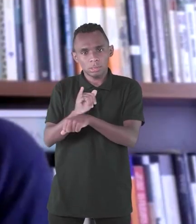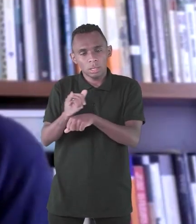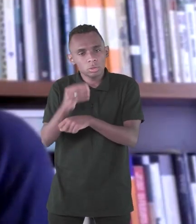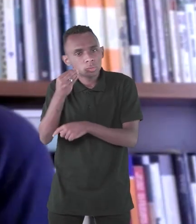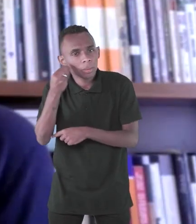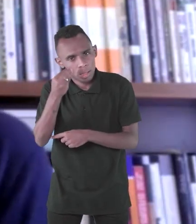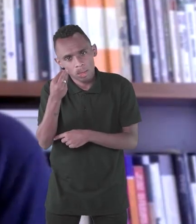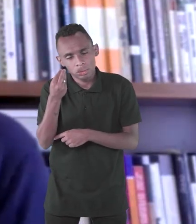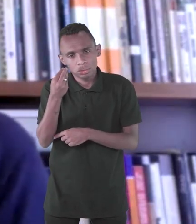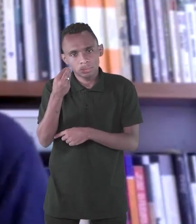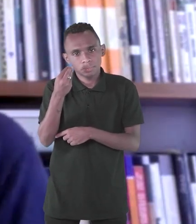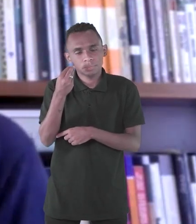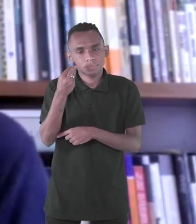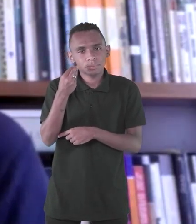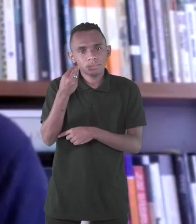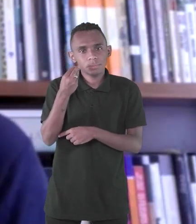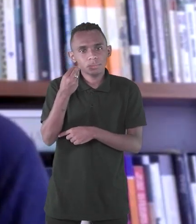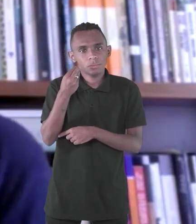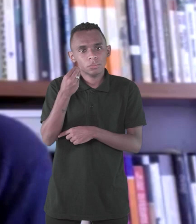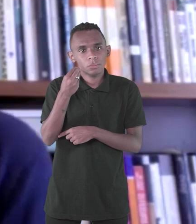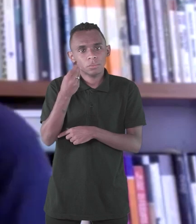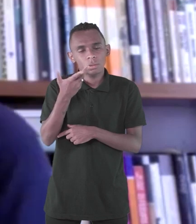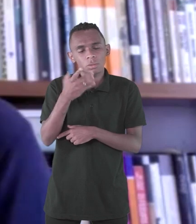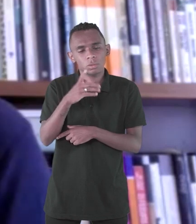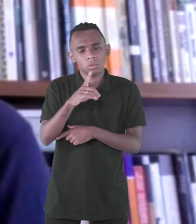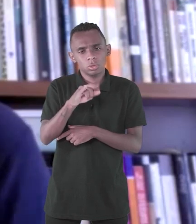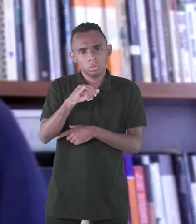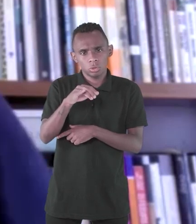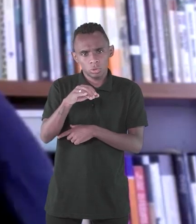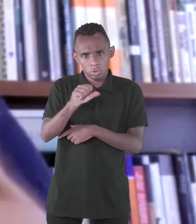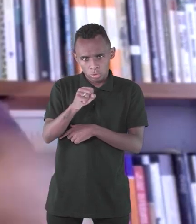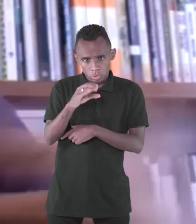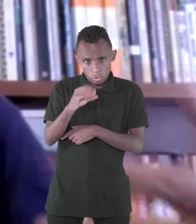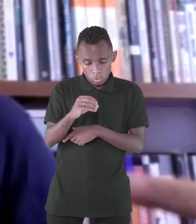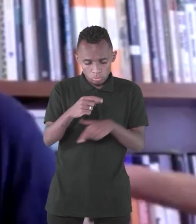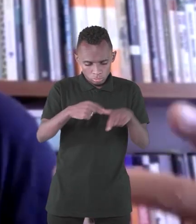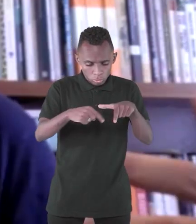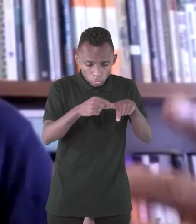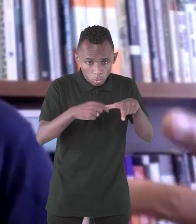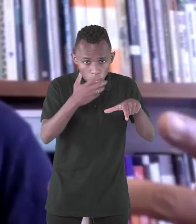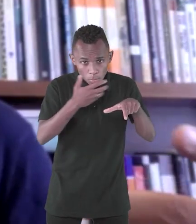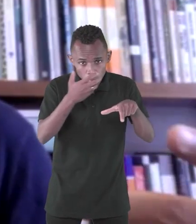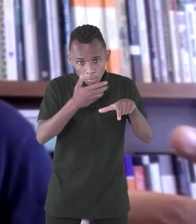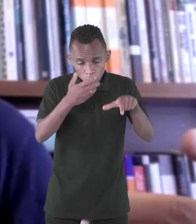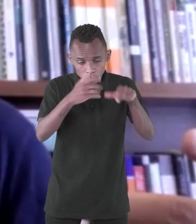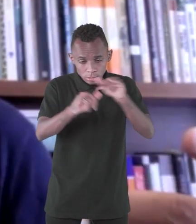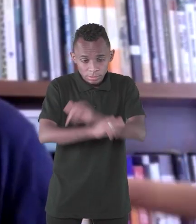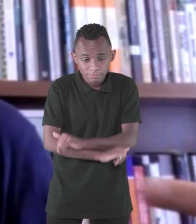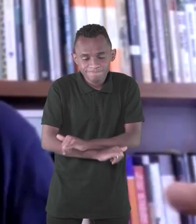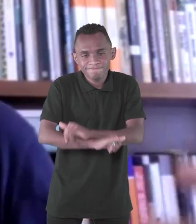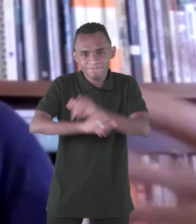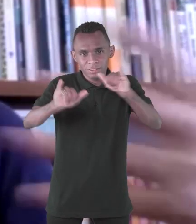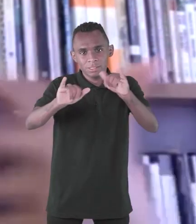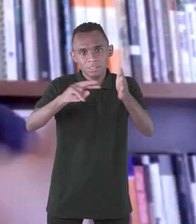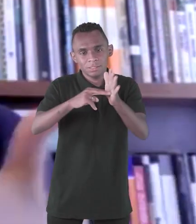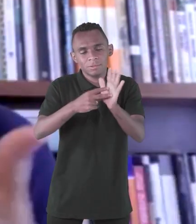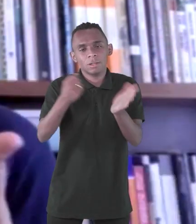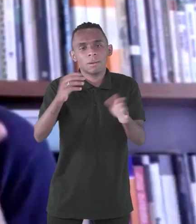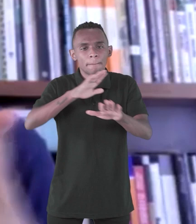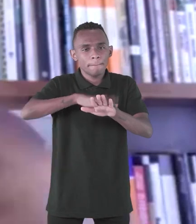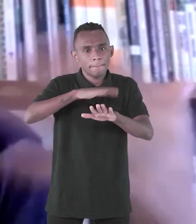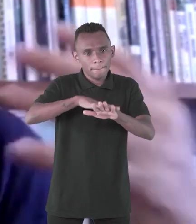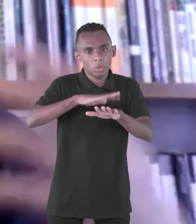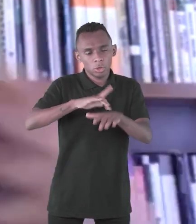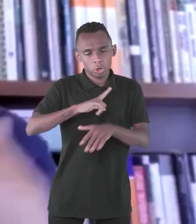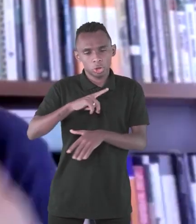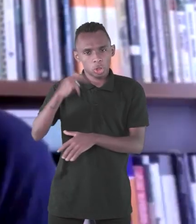Então, né, quando os discos contam e os livros também, e quando a gente faz a nossa, né, fazendo com que tudo